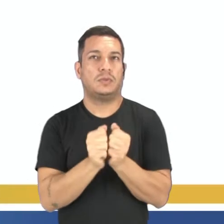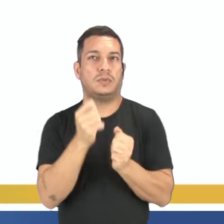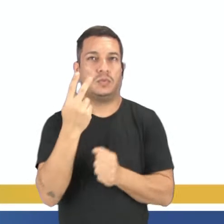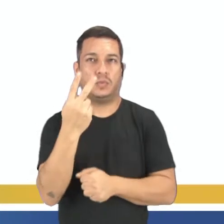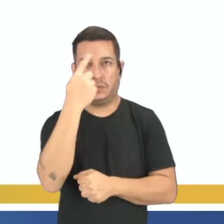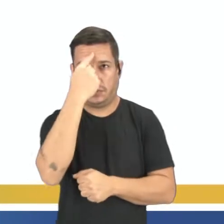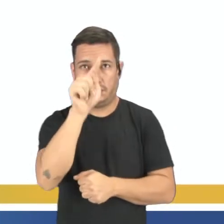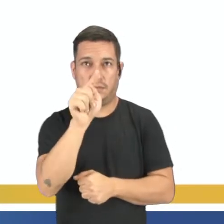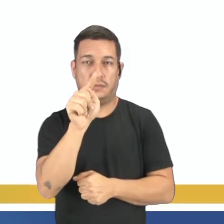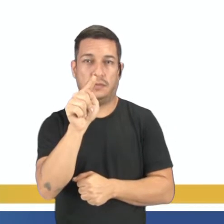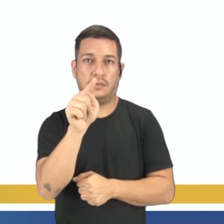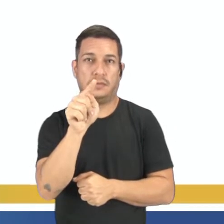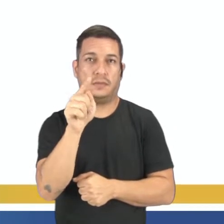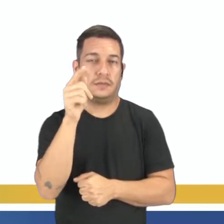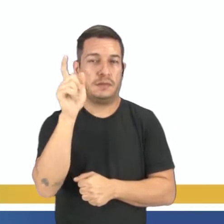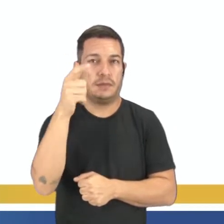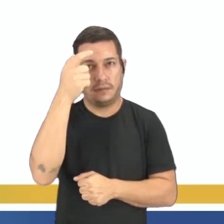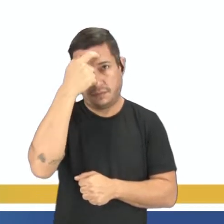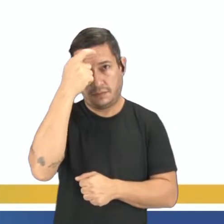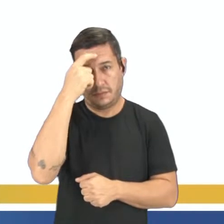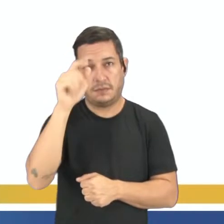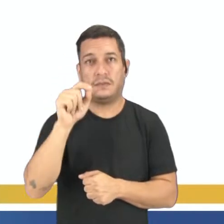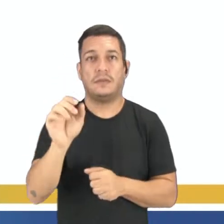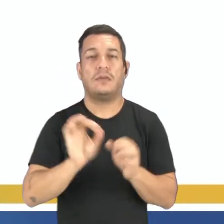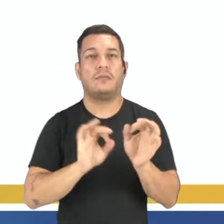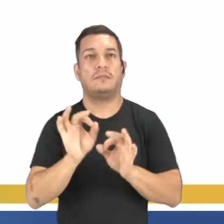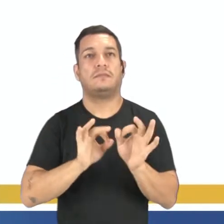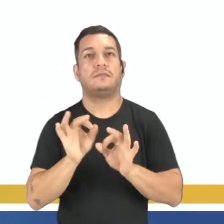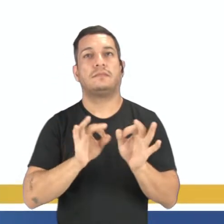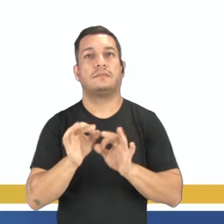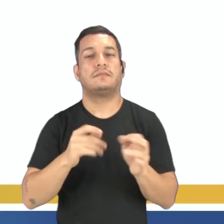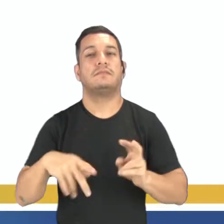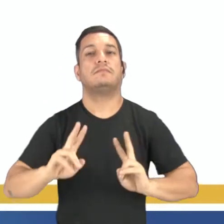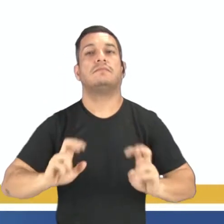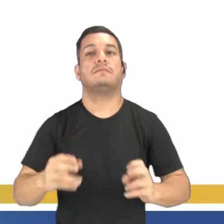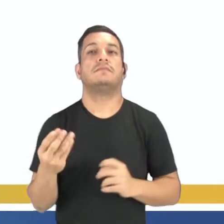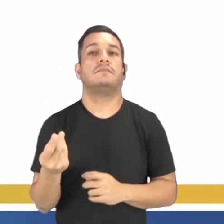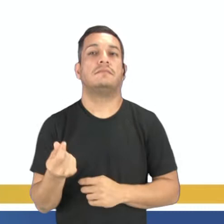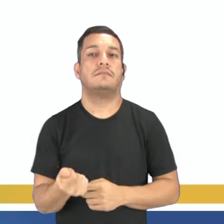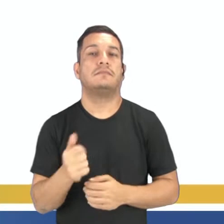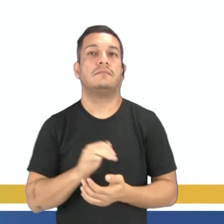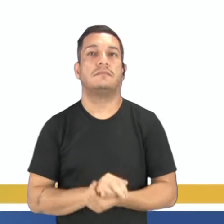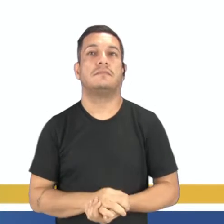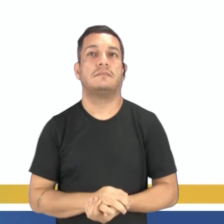com o intelecto vai compondo, vai elaborando a percepção sensível.